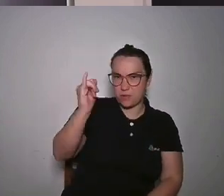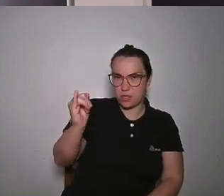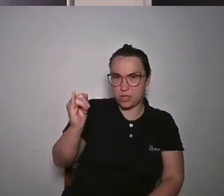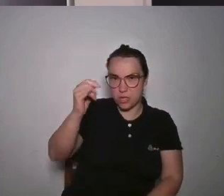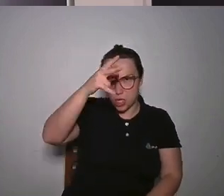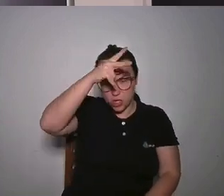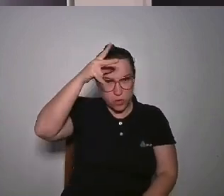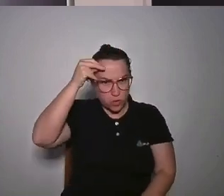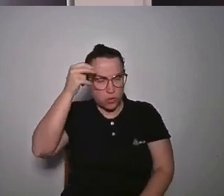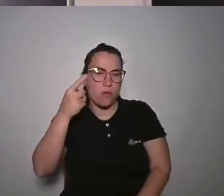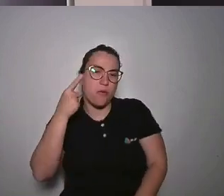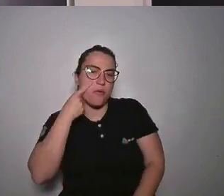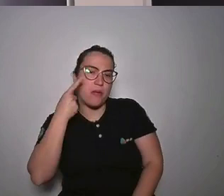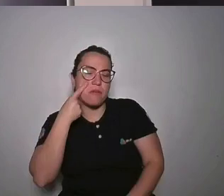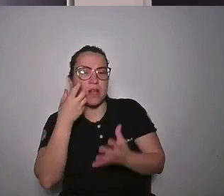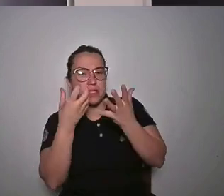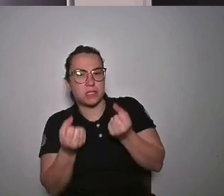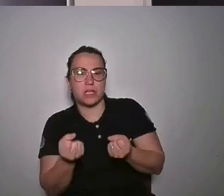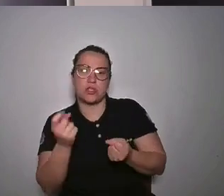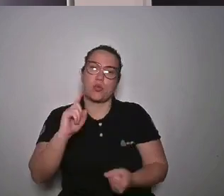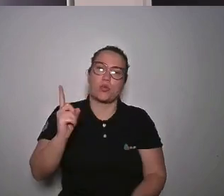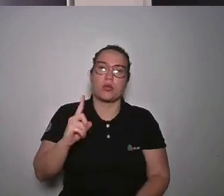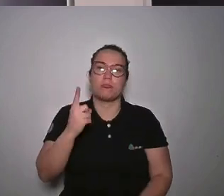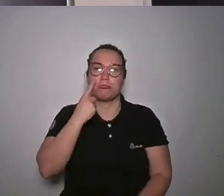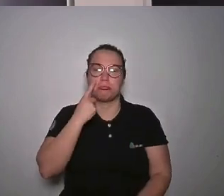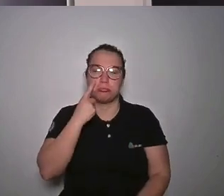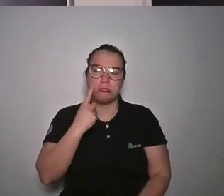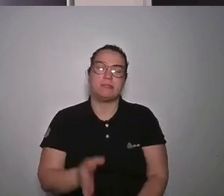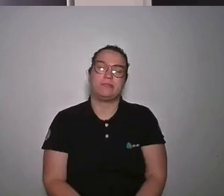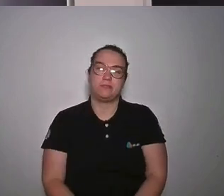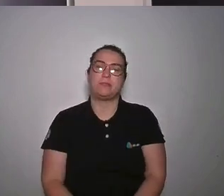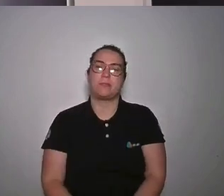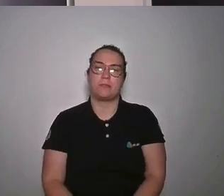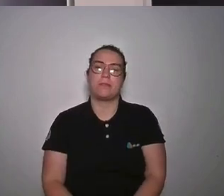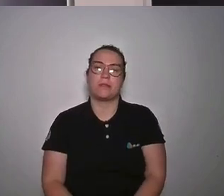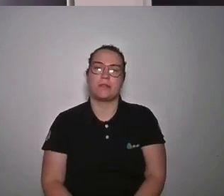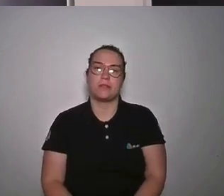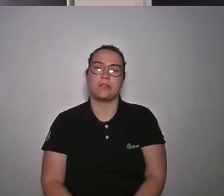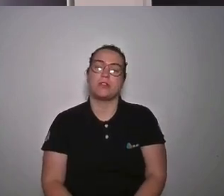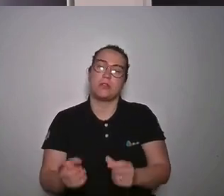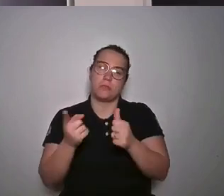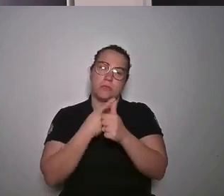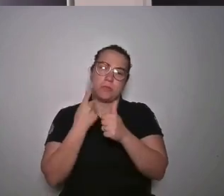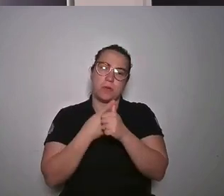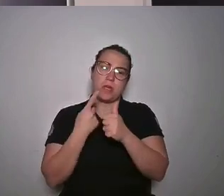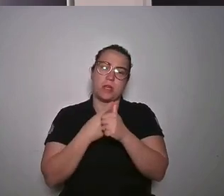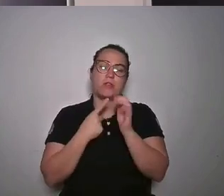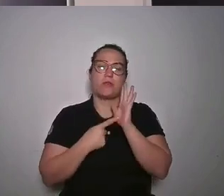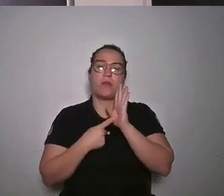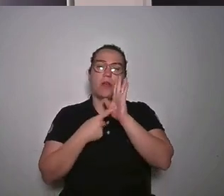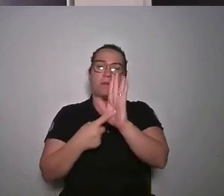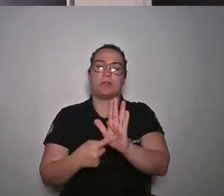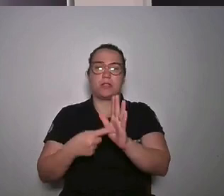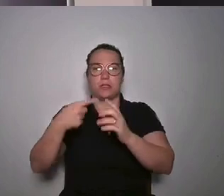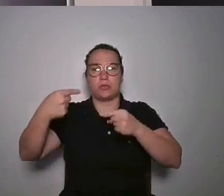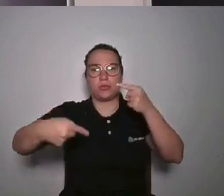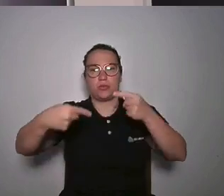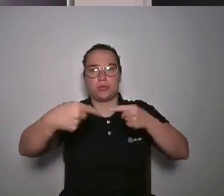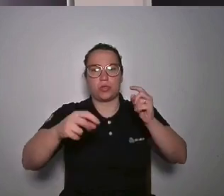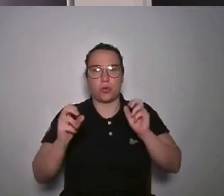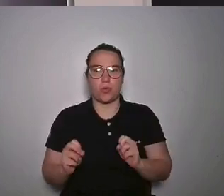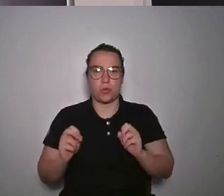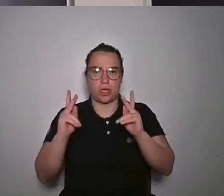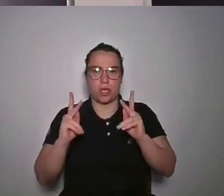ver se aceita ou não. Então, num primeiro momento, vai ser apresentação e discussão.